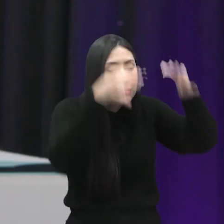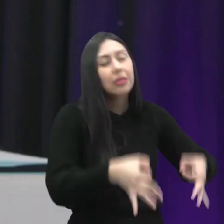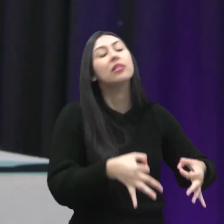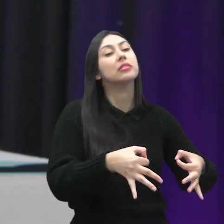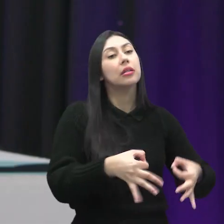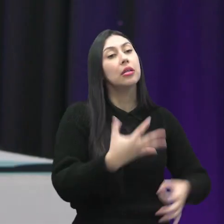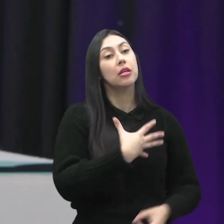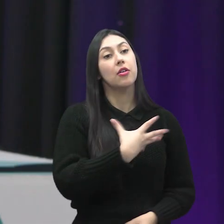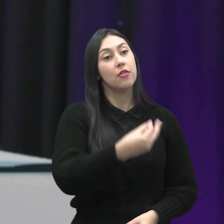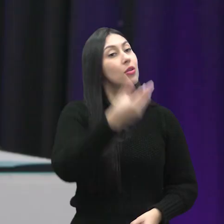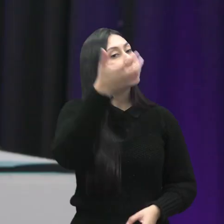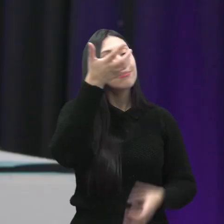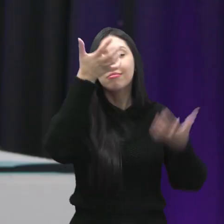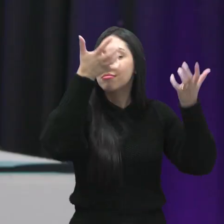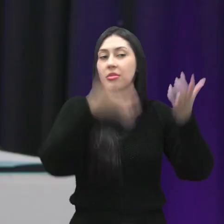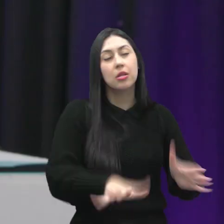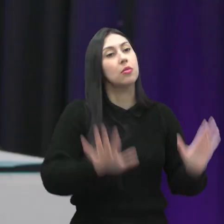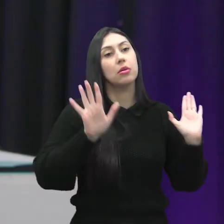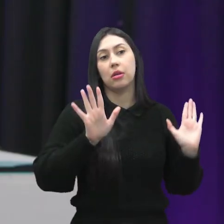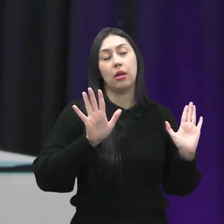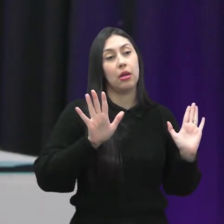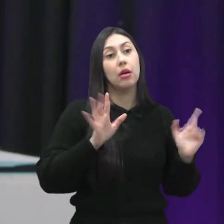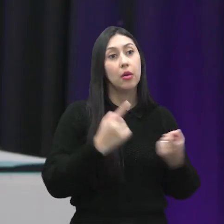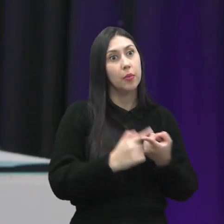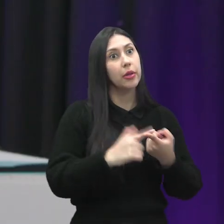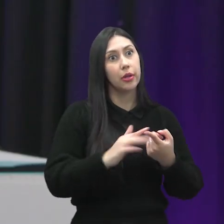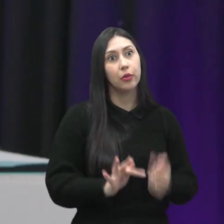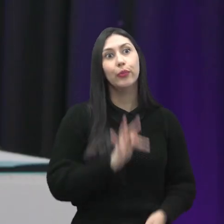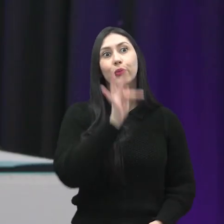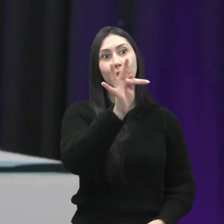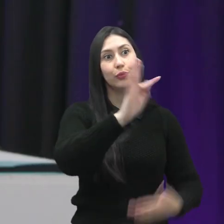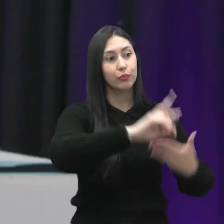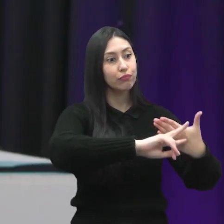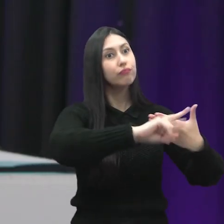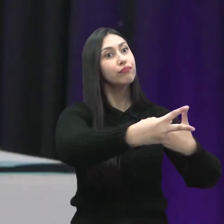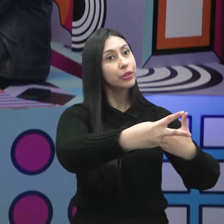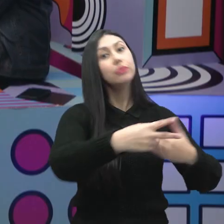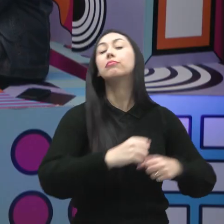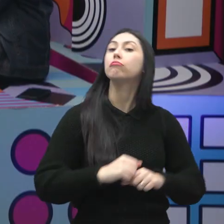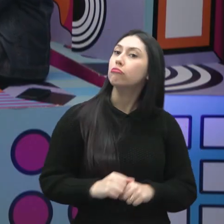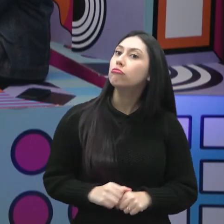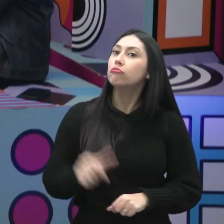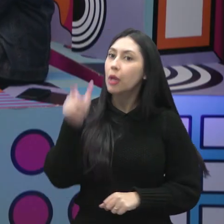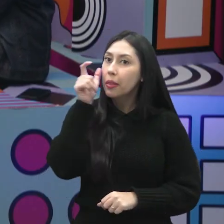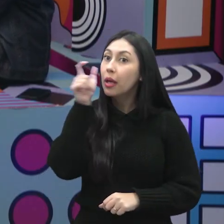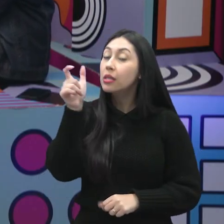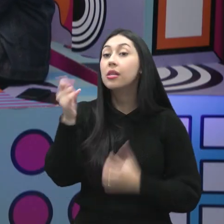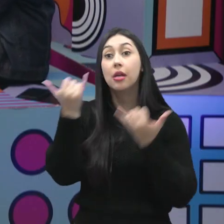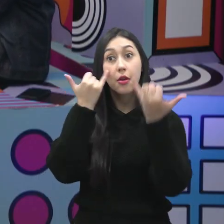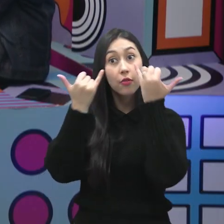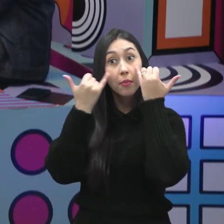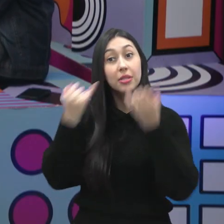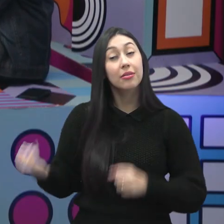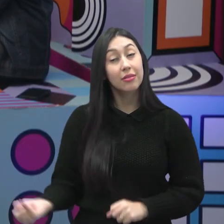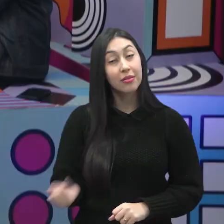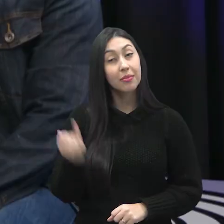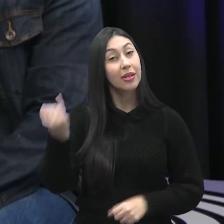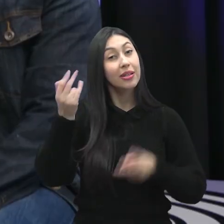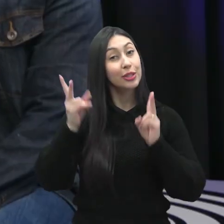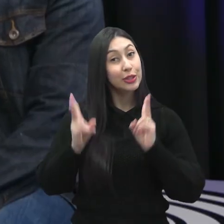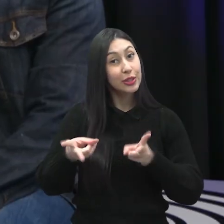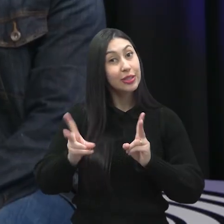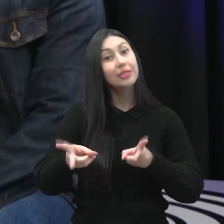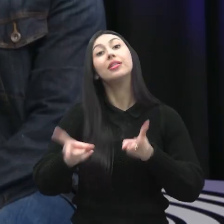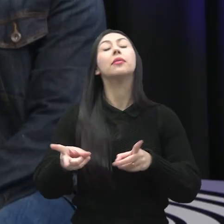a ciência, né, do que ele vai fazer e da repercussão que isso tem no futuro. Com certeza. Interessante, informação é muito importante sempre.